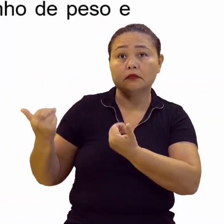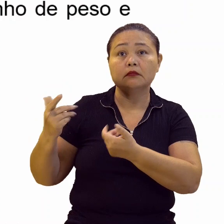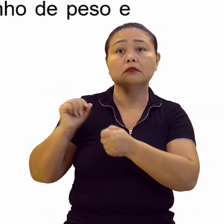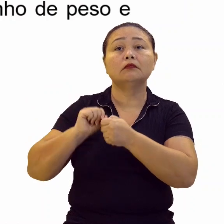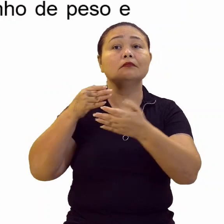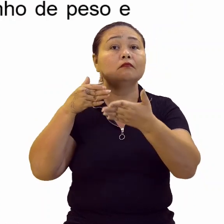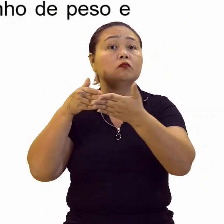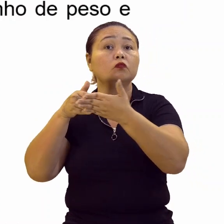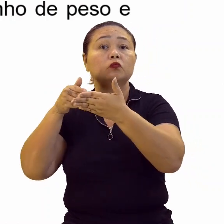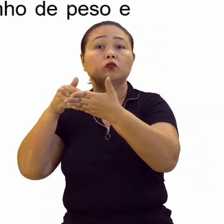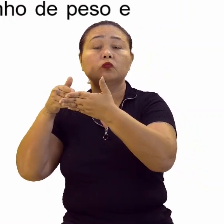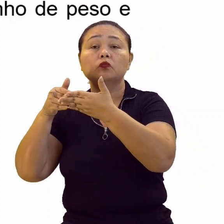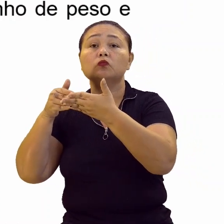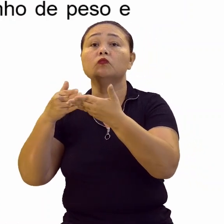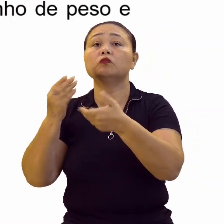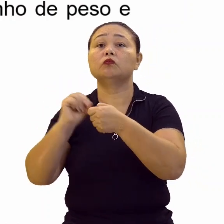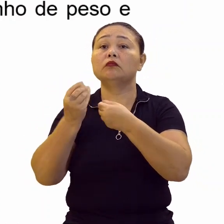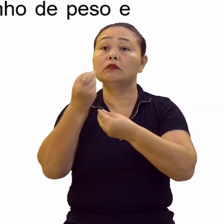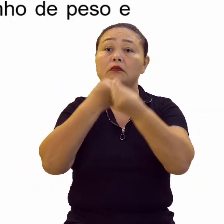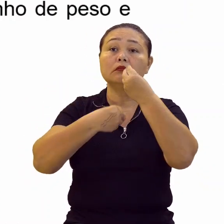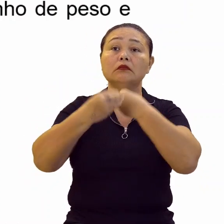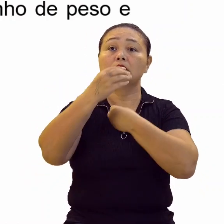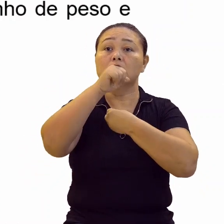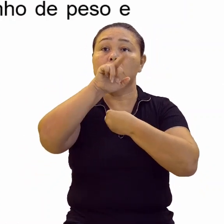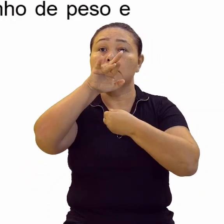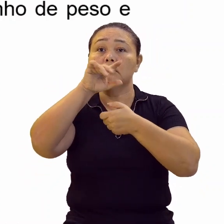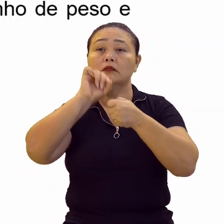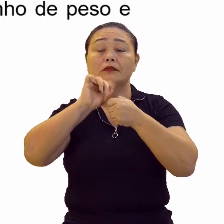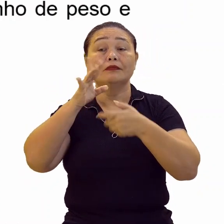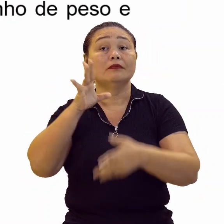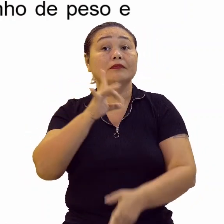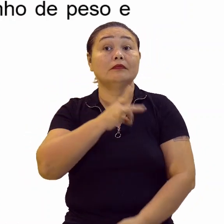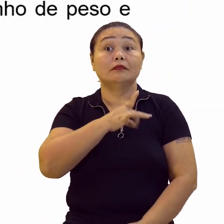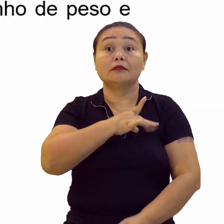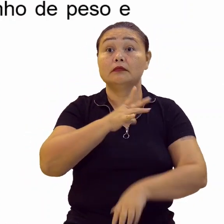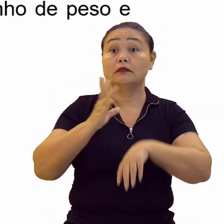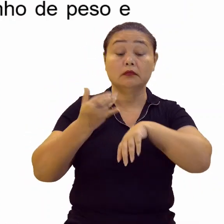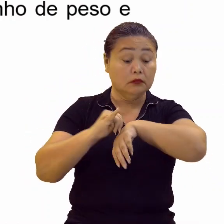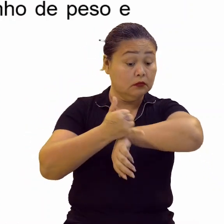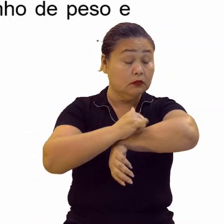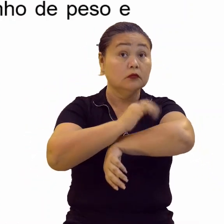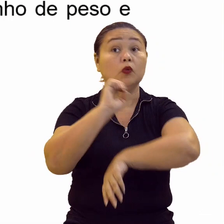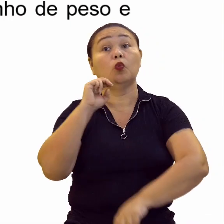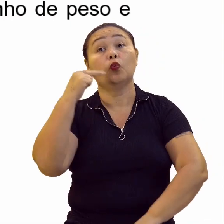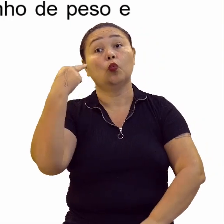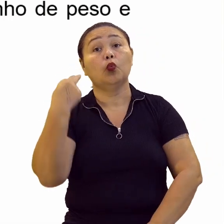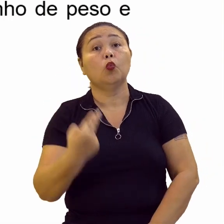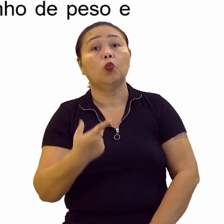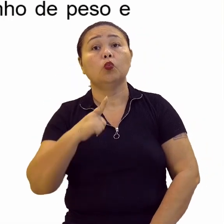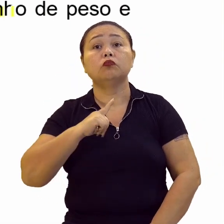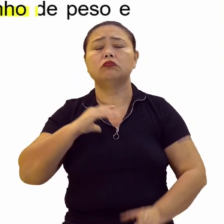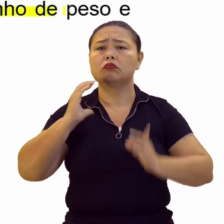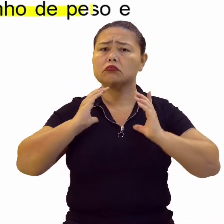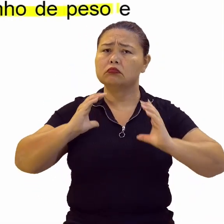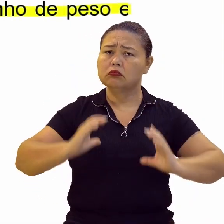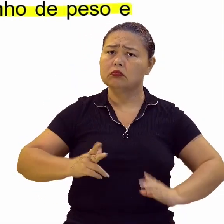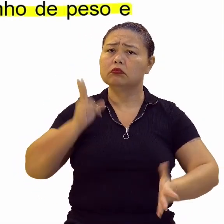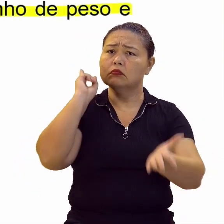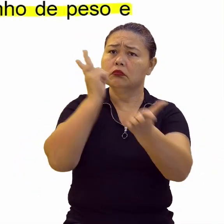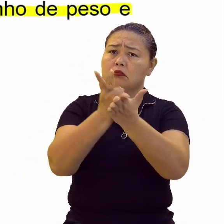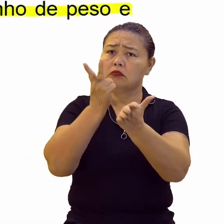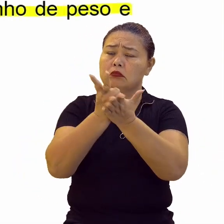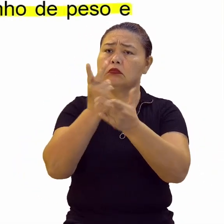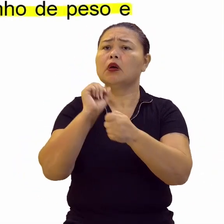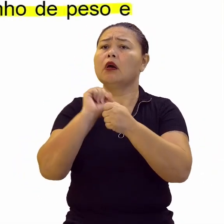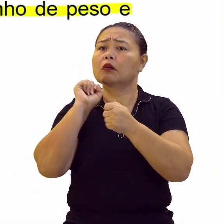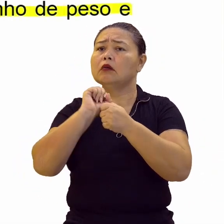restrição constante da ingesta calórica, o medo claro de engordar ou um comportamento persistente que interfere no ganho